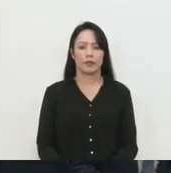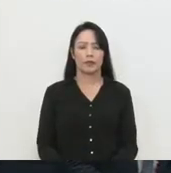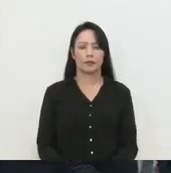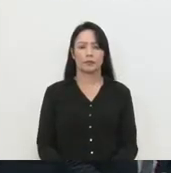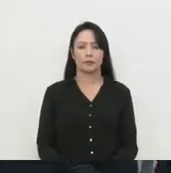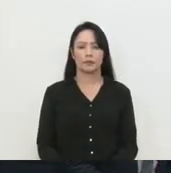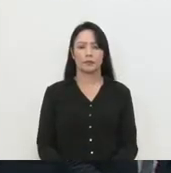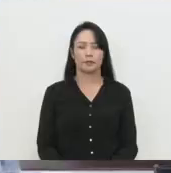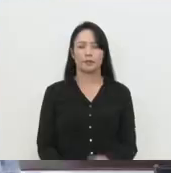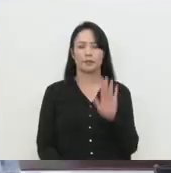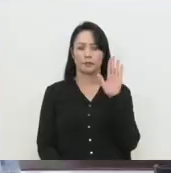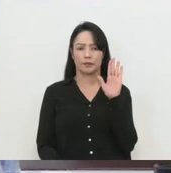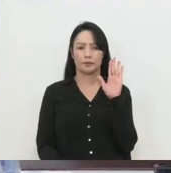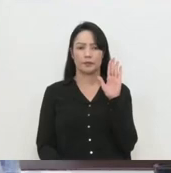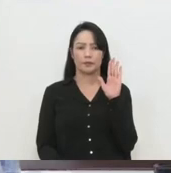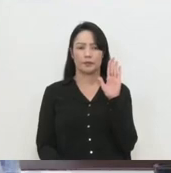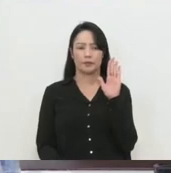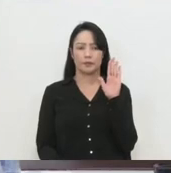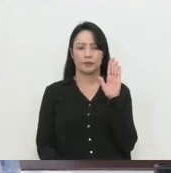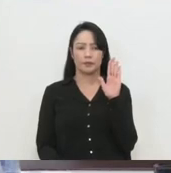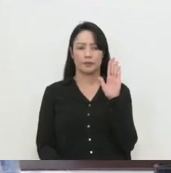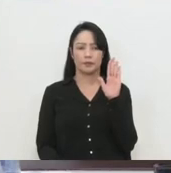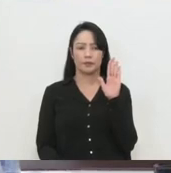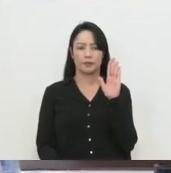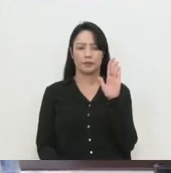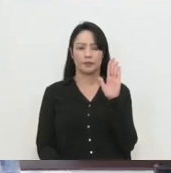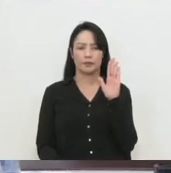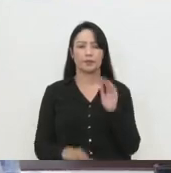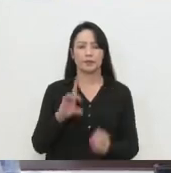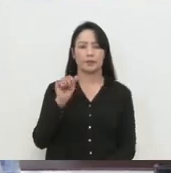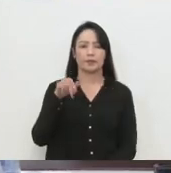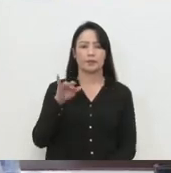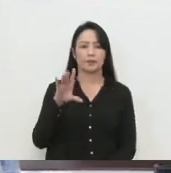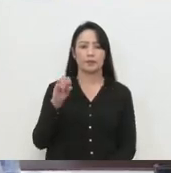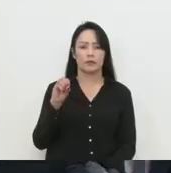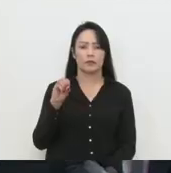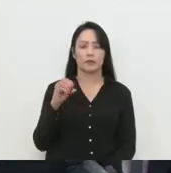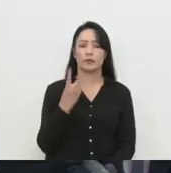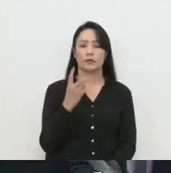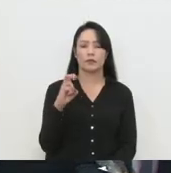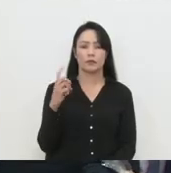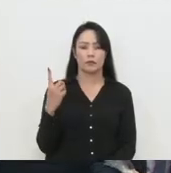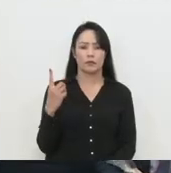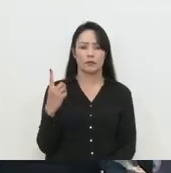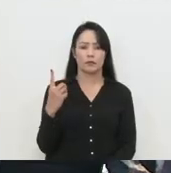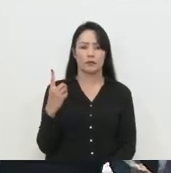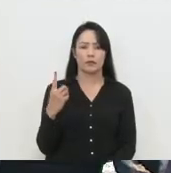pela ordem Vereador Danilo Gomes você não se encontra